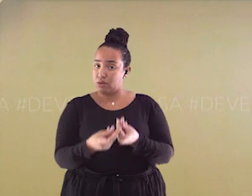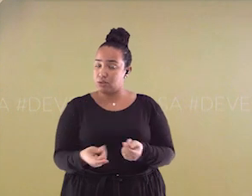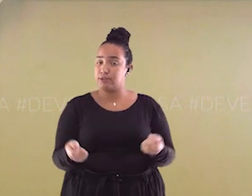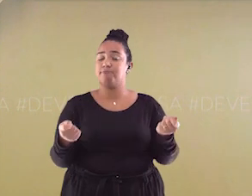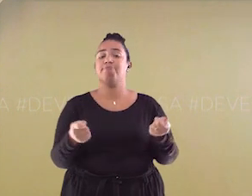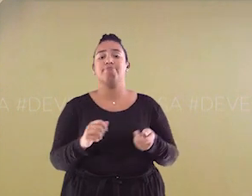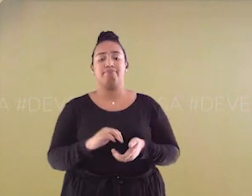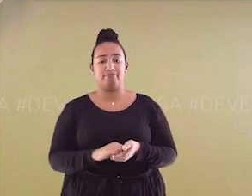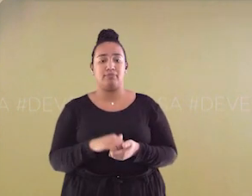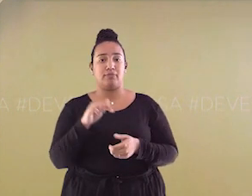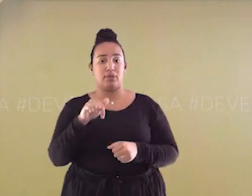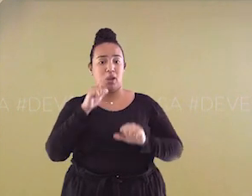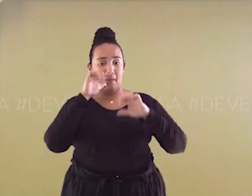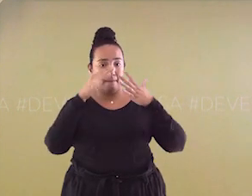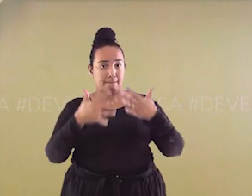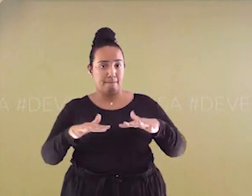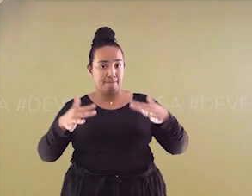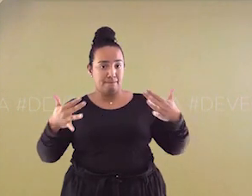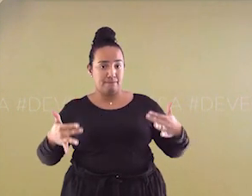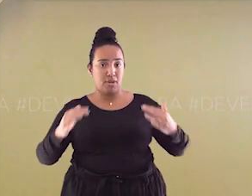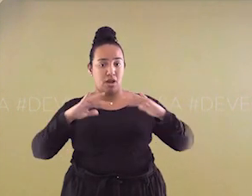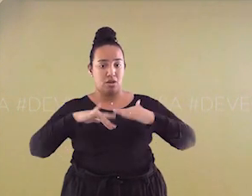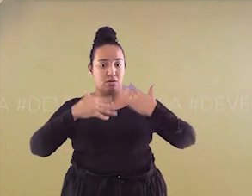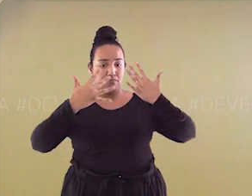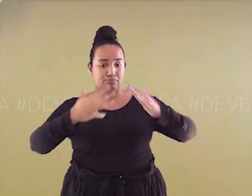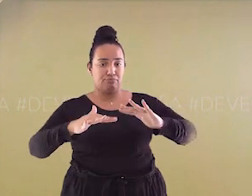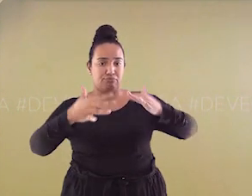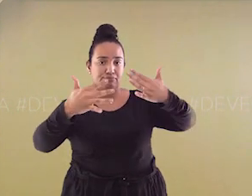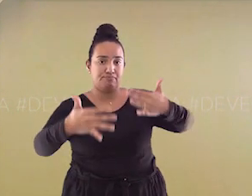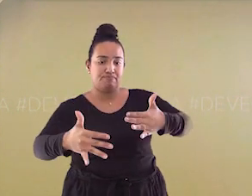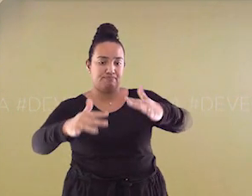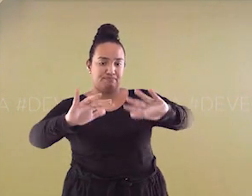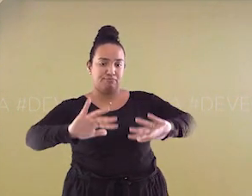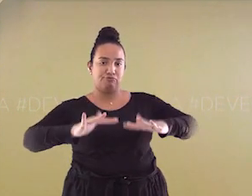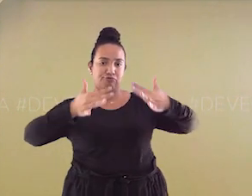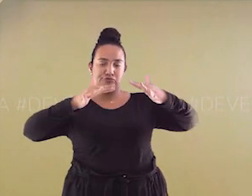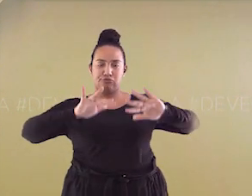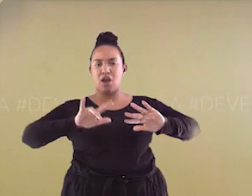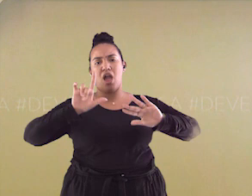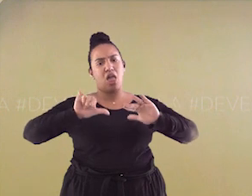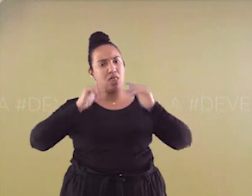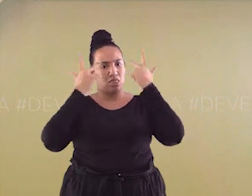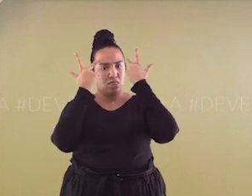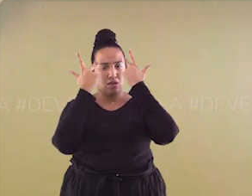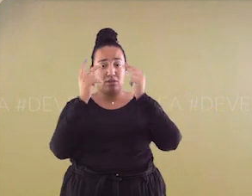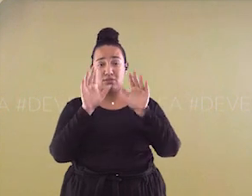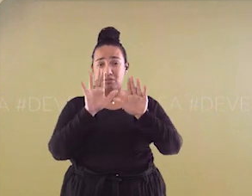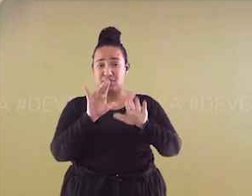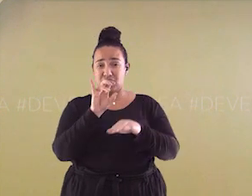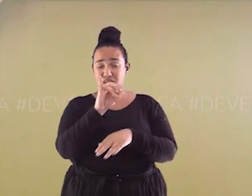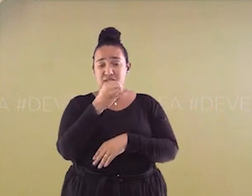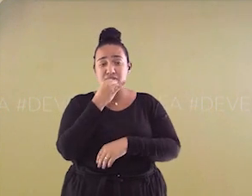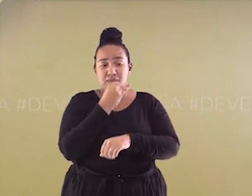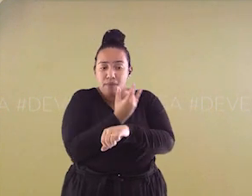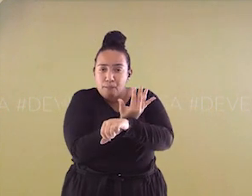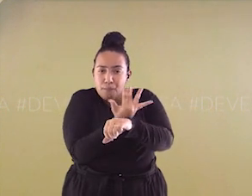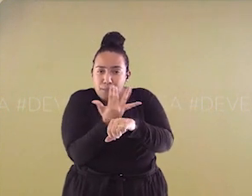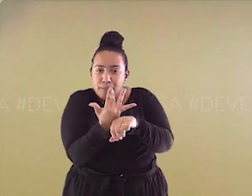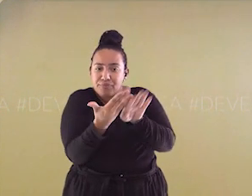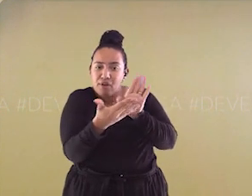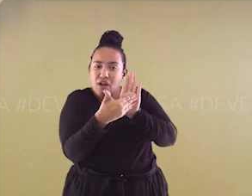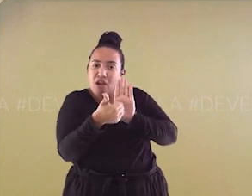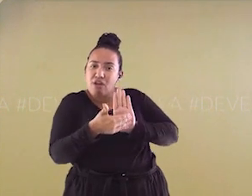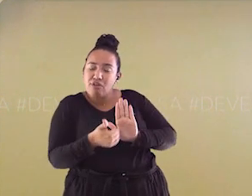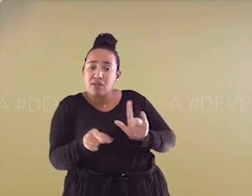um processo natural, mas a retirada da restinga e as construções muito próximas fazem com que esse processo